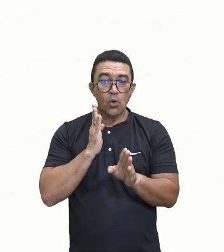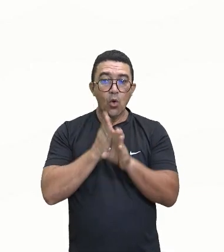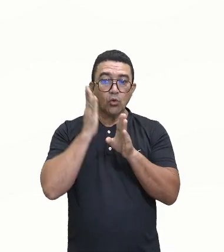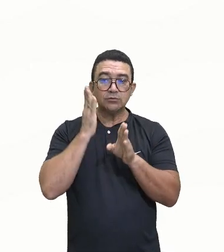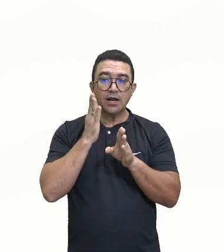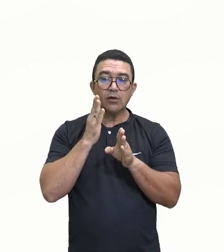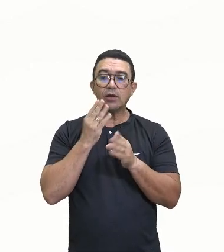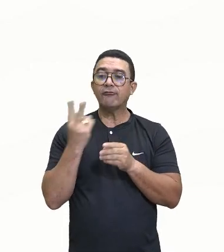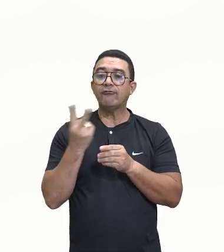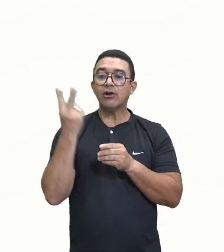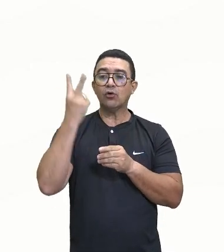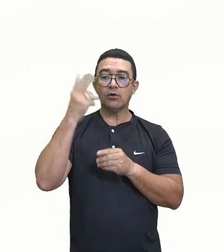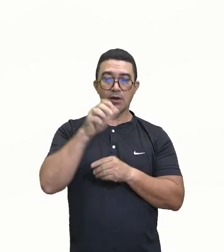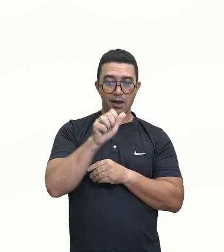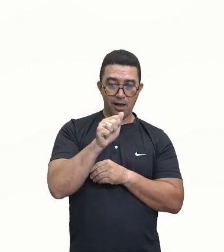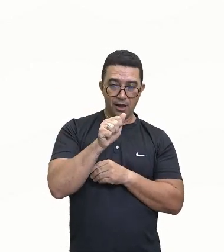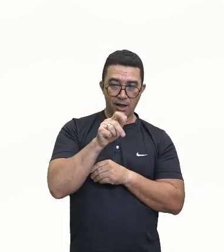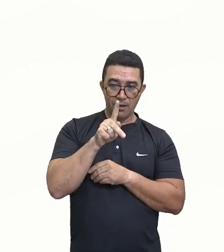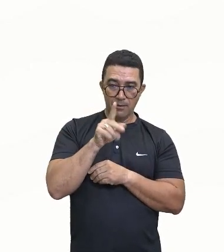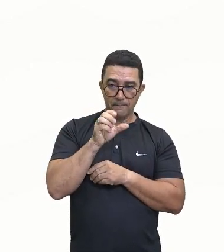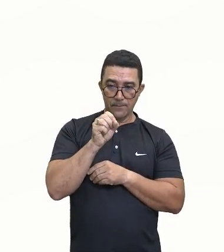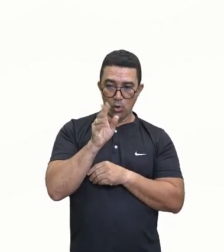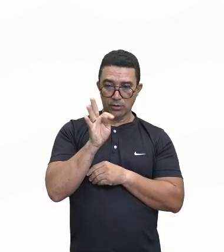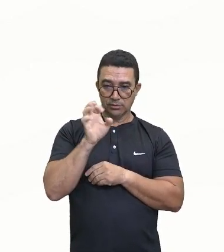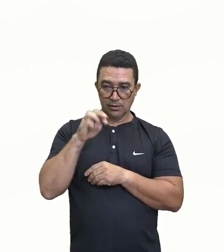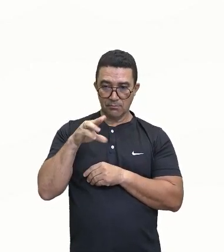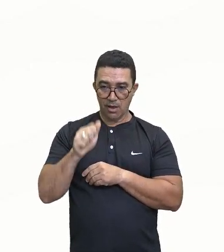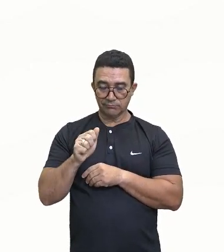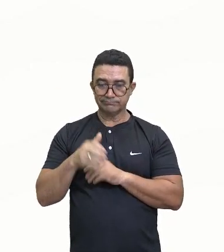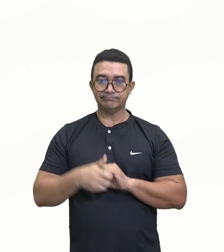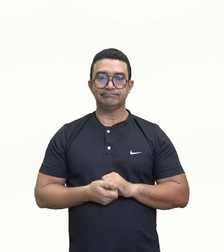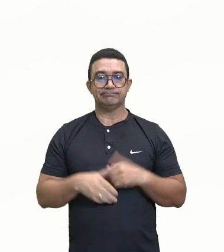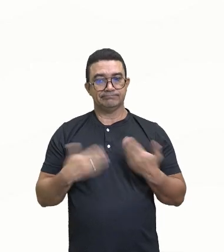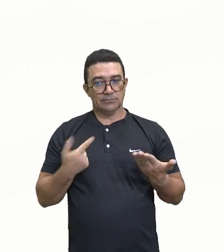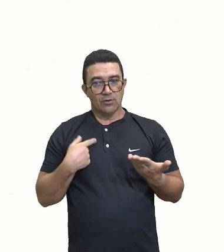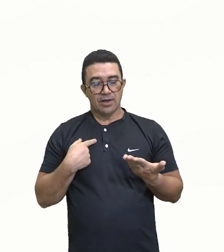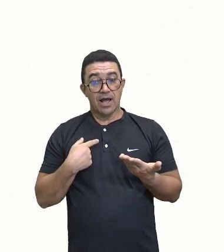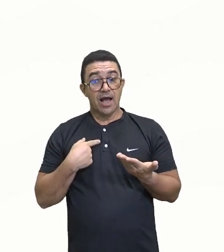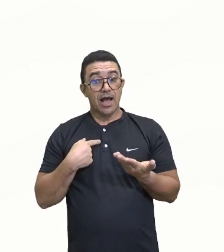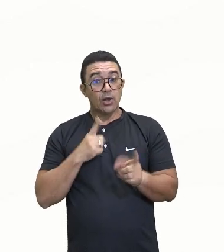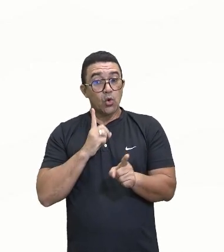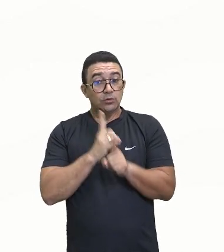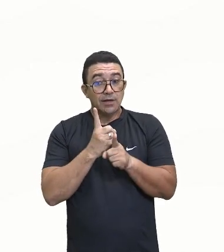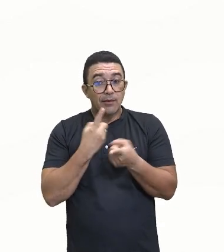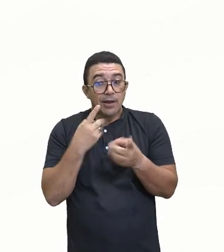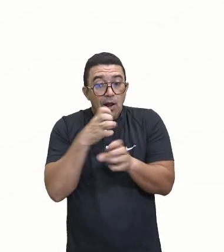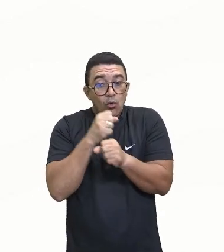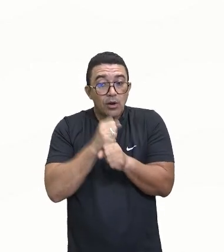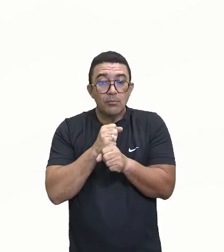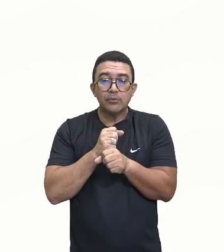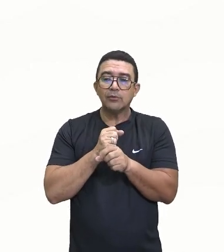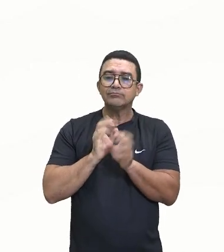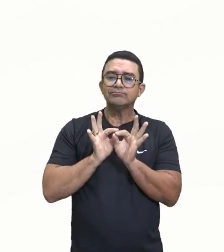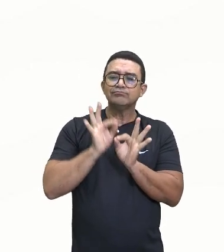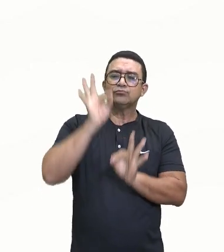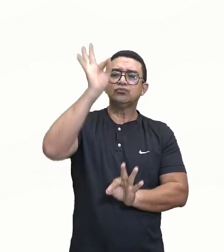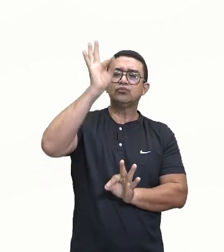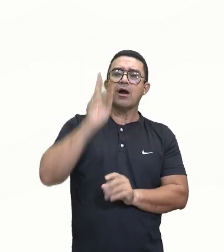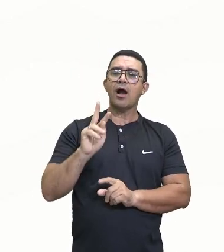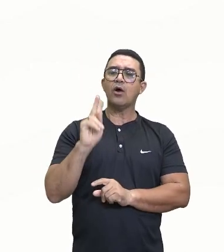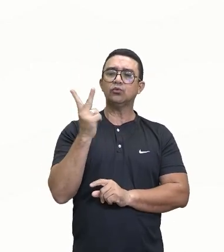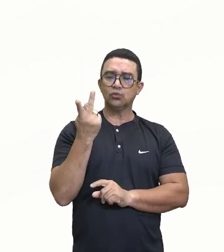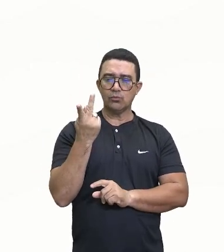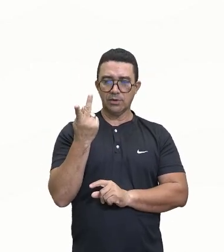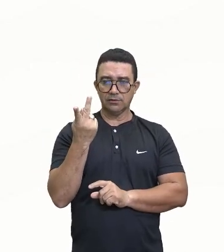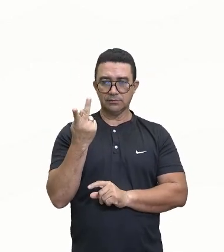desse apótema. Como que eu vou descobrir? Pela altura da pirâmide, porque a altura da pirâmide forma